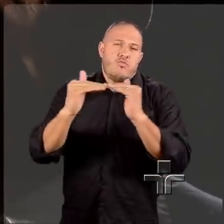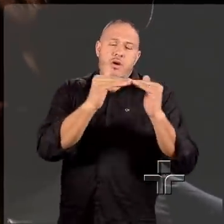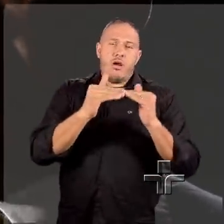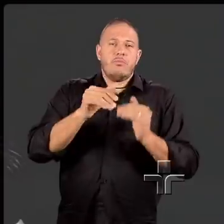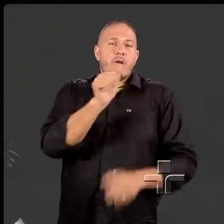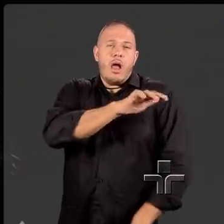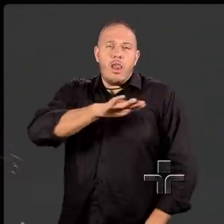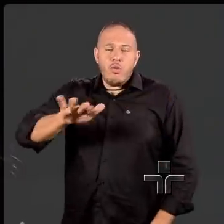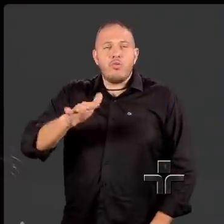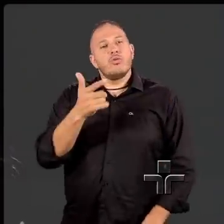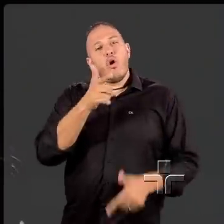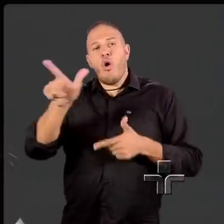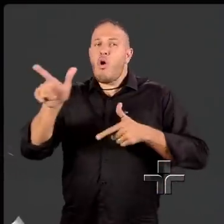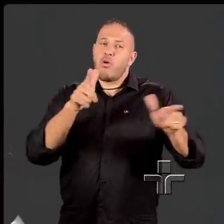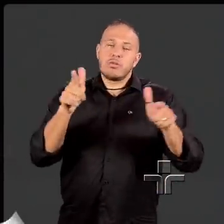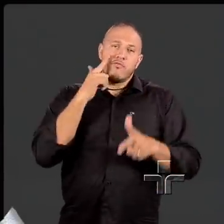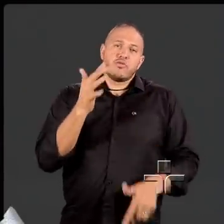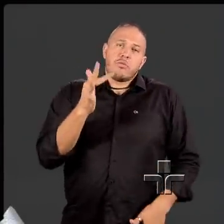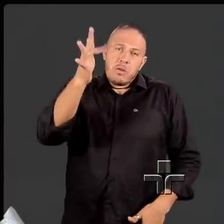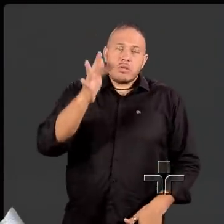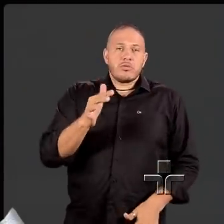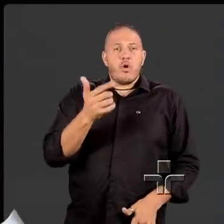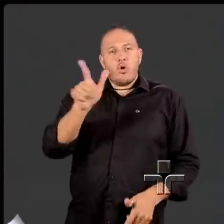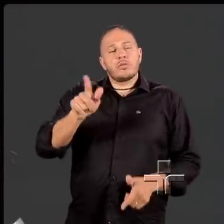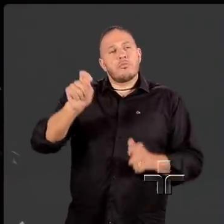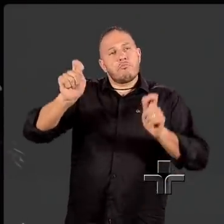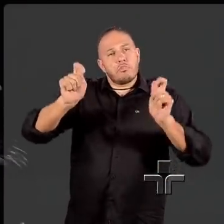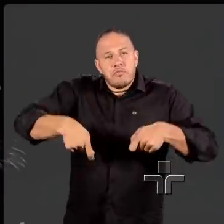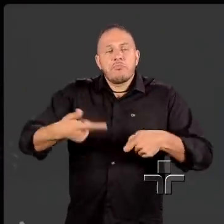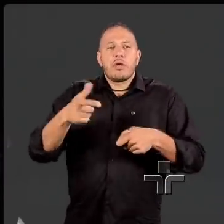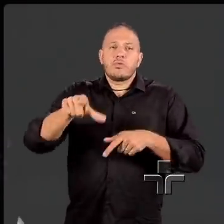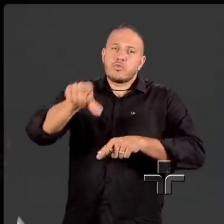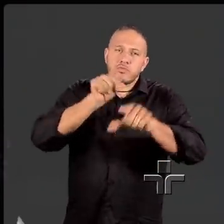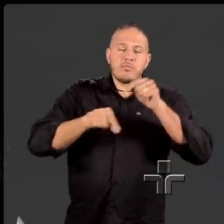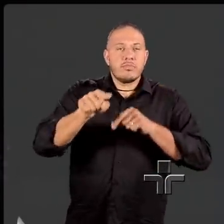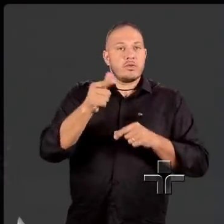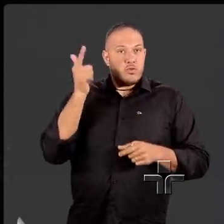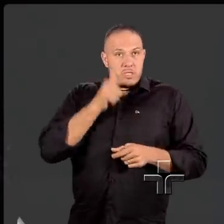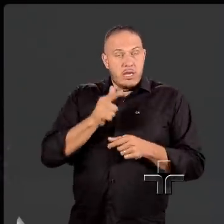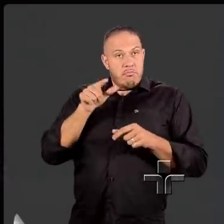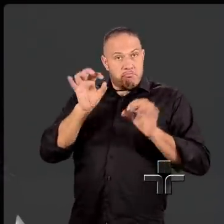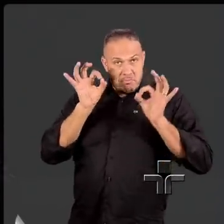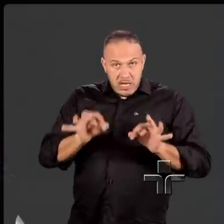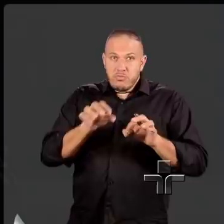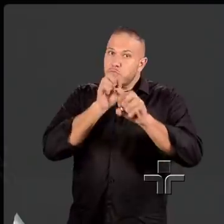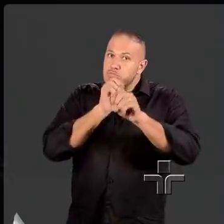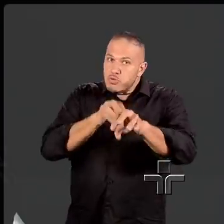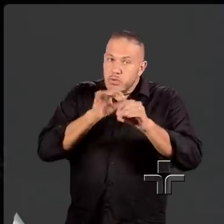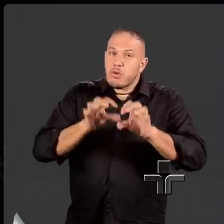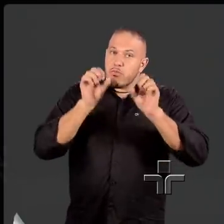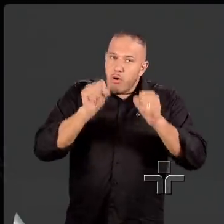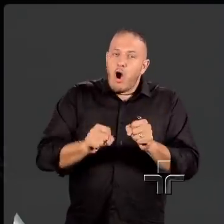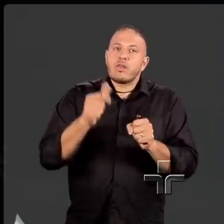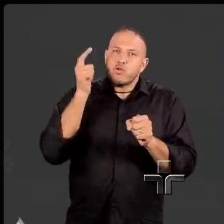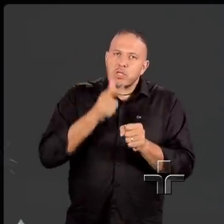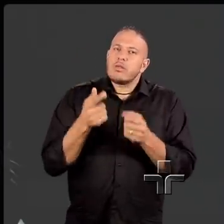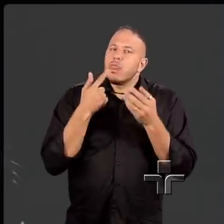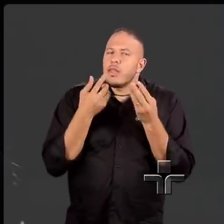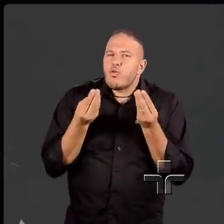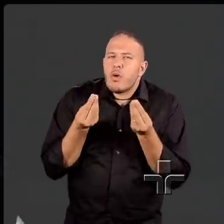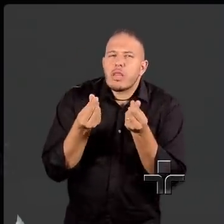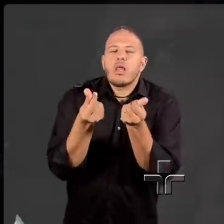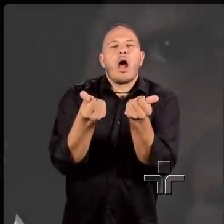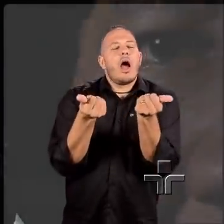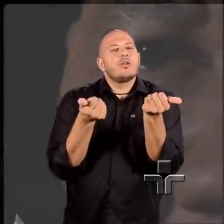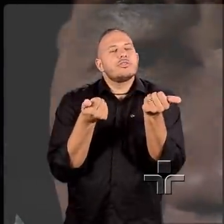deixando em aberto outras possibilidades optativas para que essa educação possa alcançar qualidade,